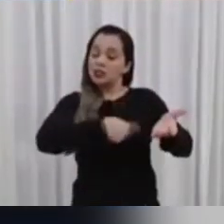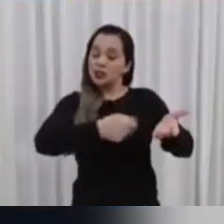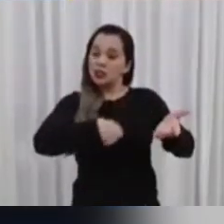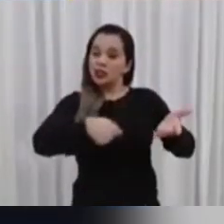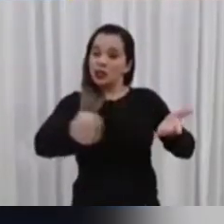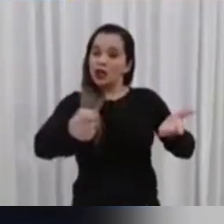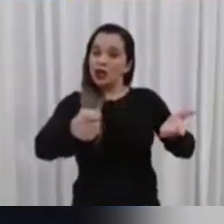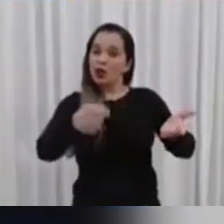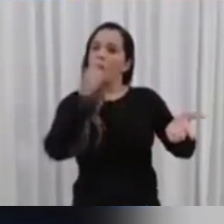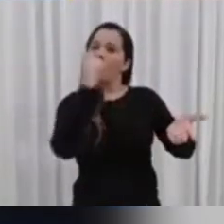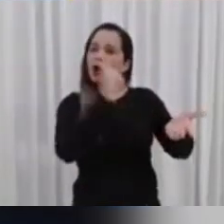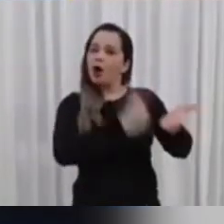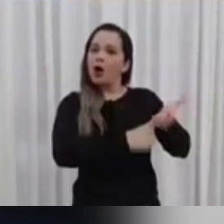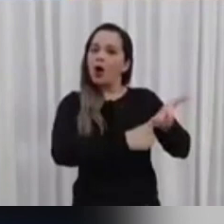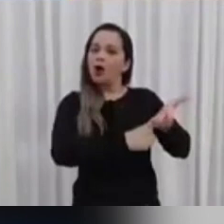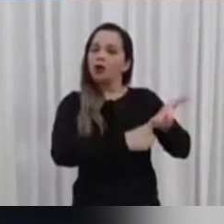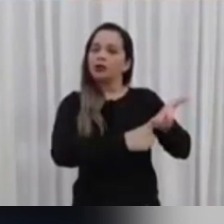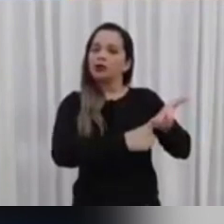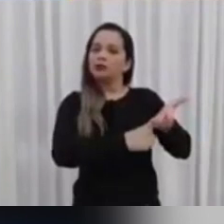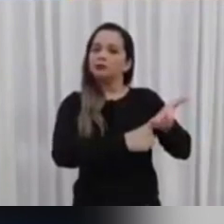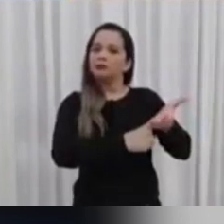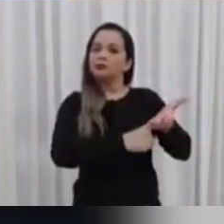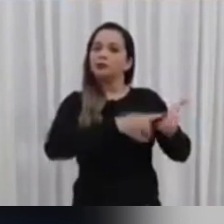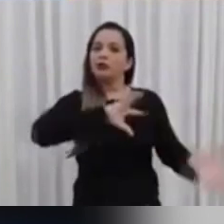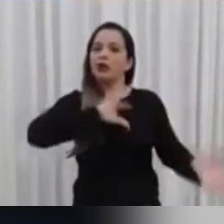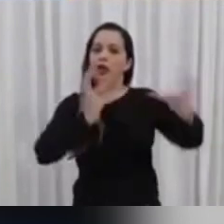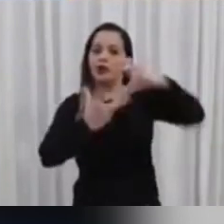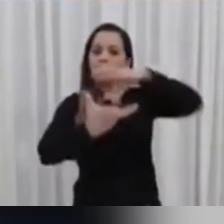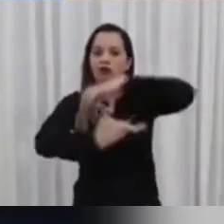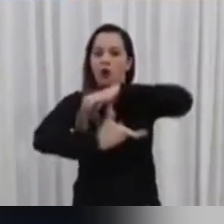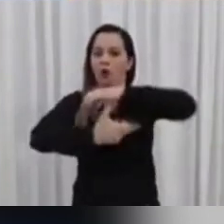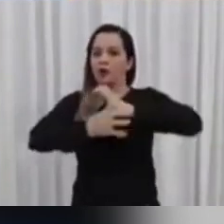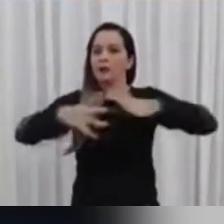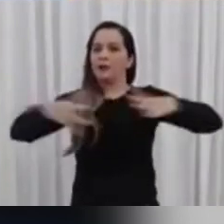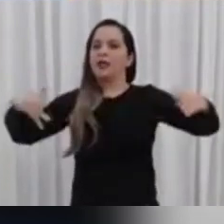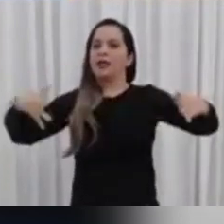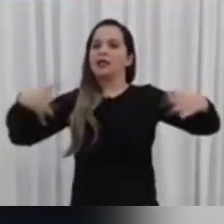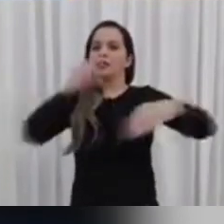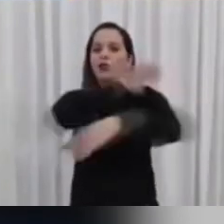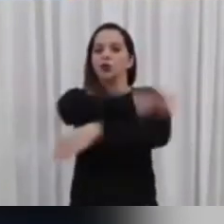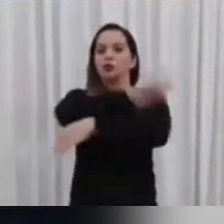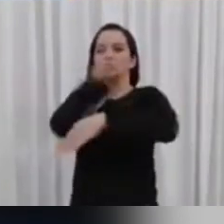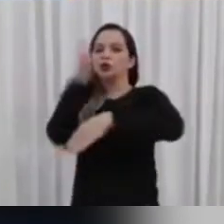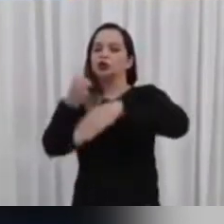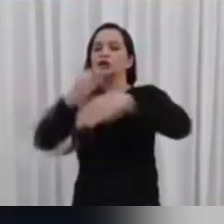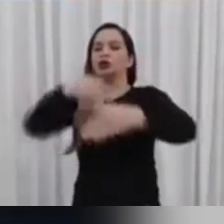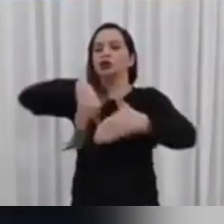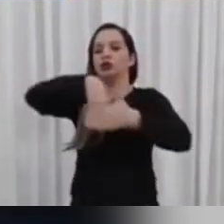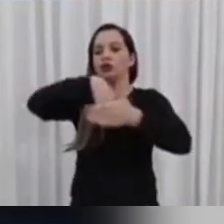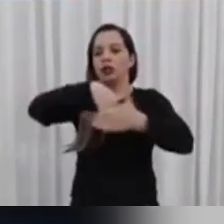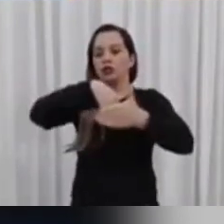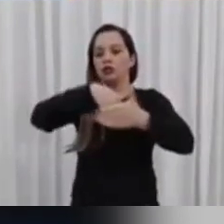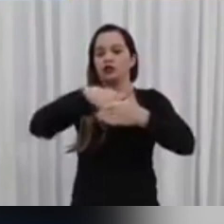aí da reforma e ampliação do estádio Colosso do Tapajós.